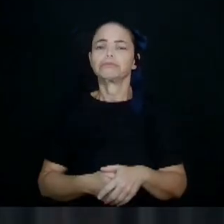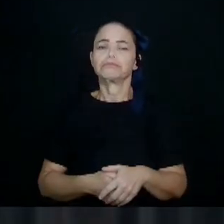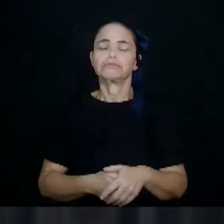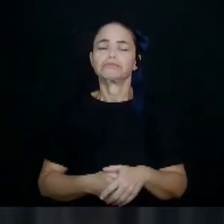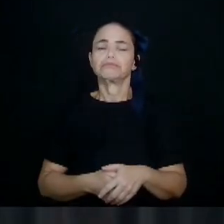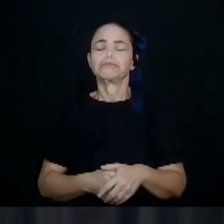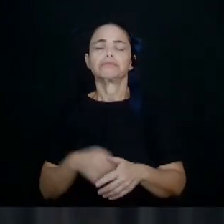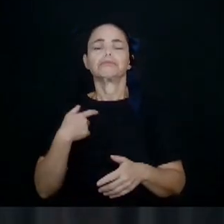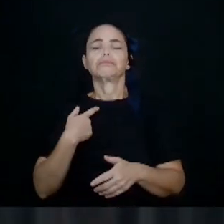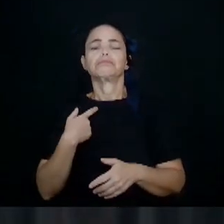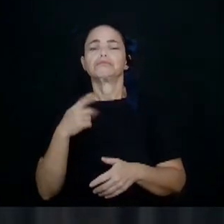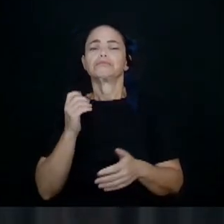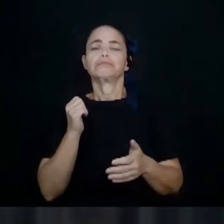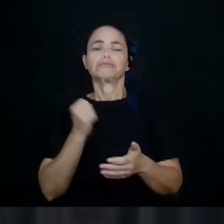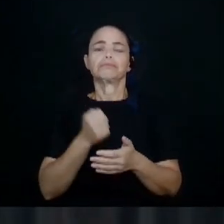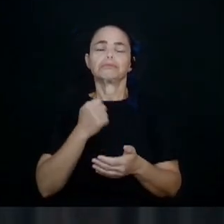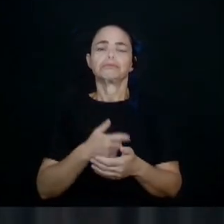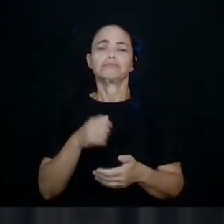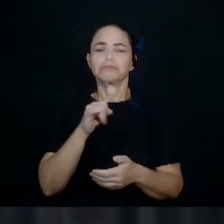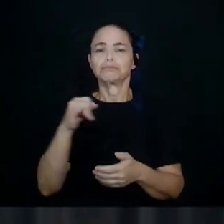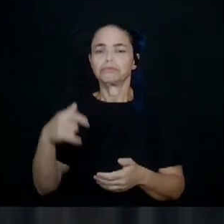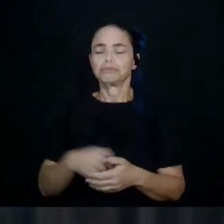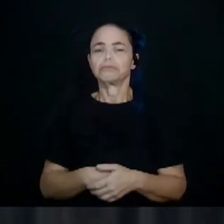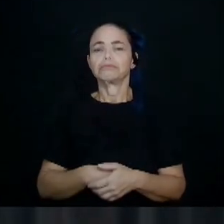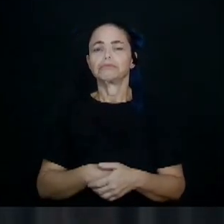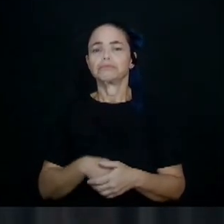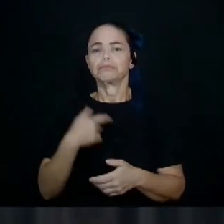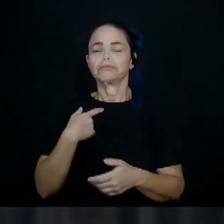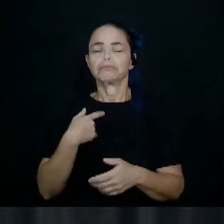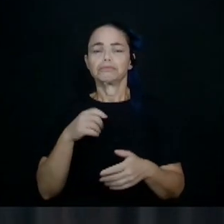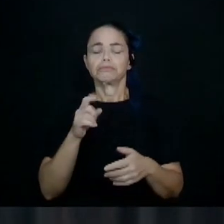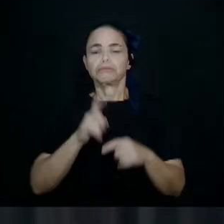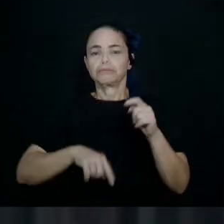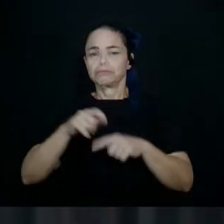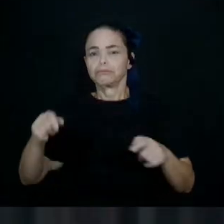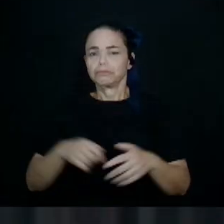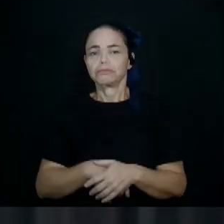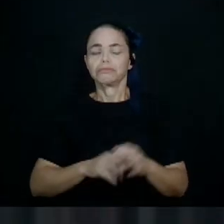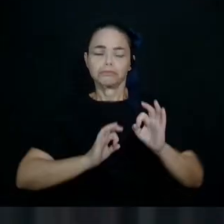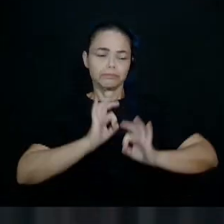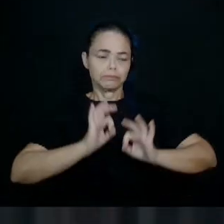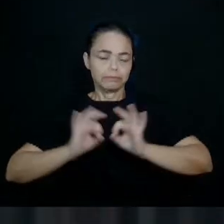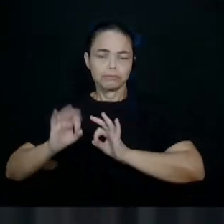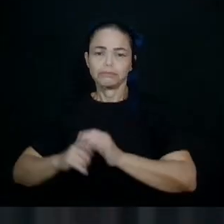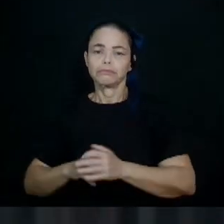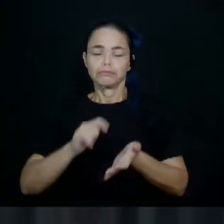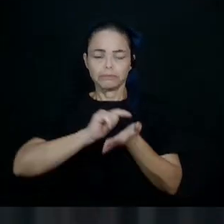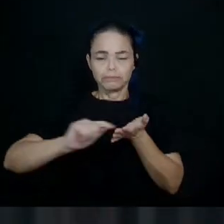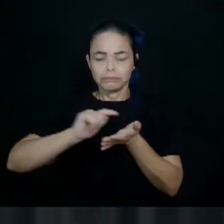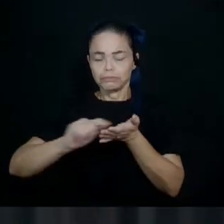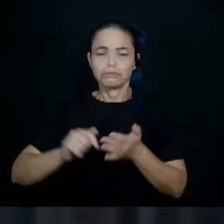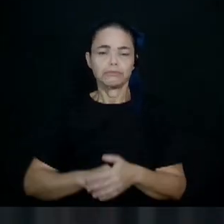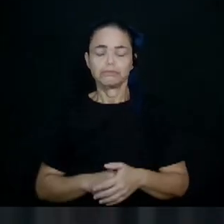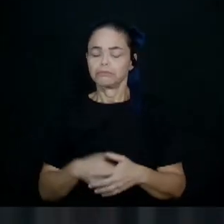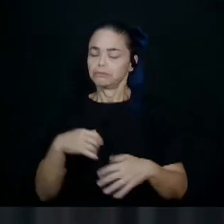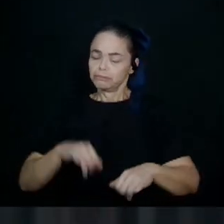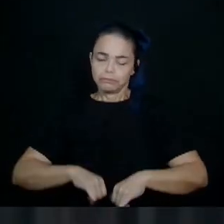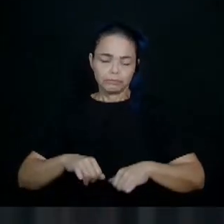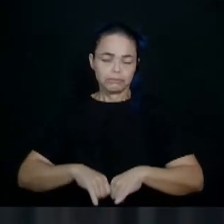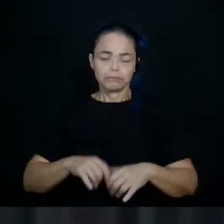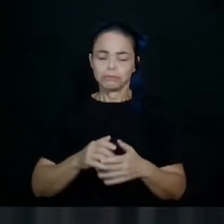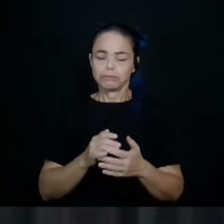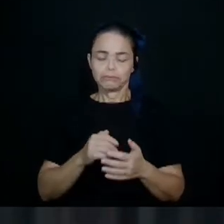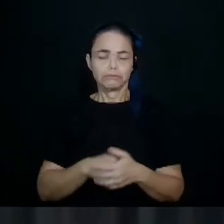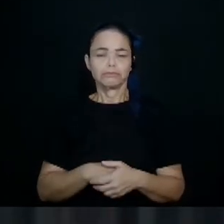Compulsivo, né? Uhum. Não, se você coleciona itens, eles são organizados, limpos, aquilo não te traz nenhum sofrimento psíquico,